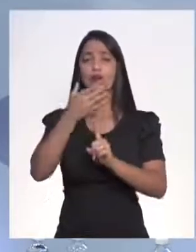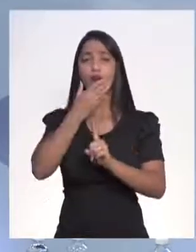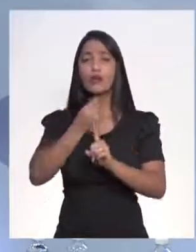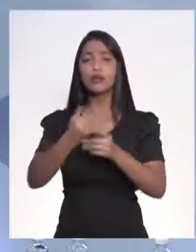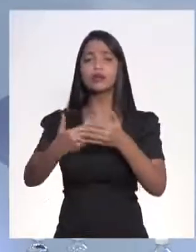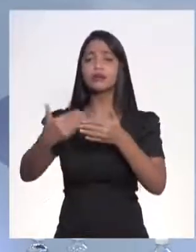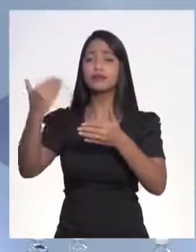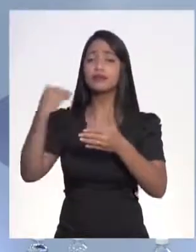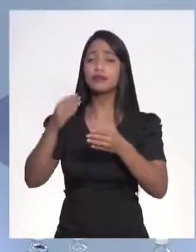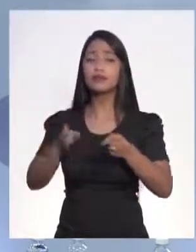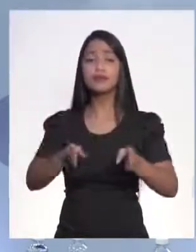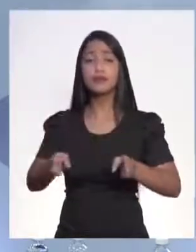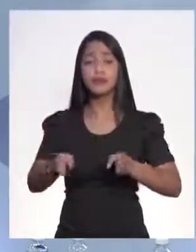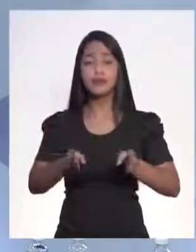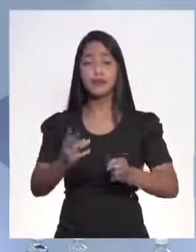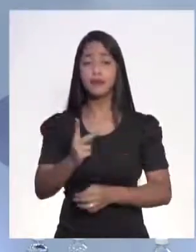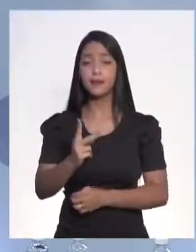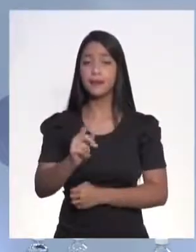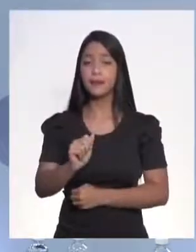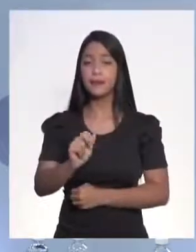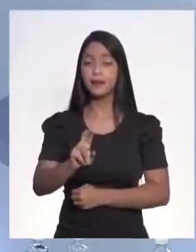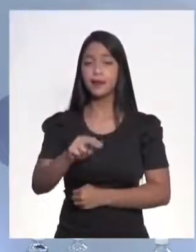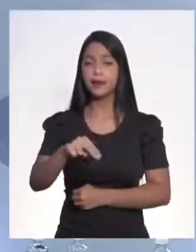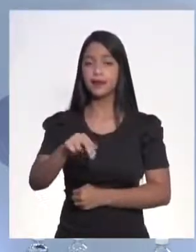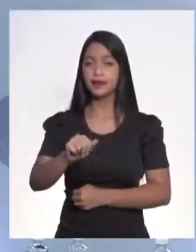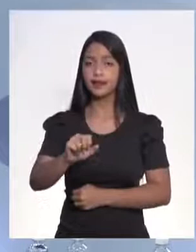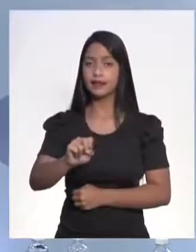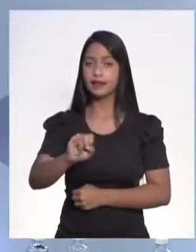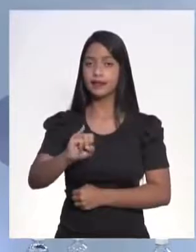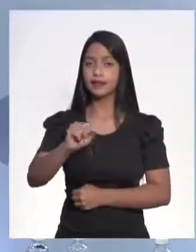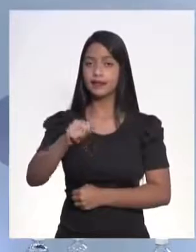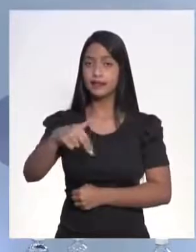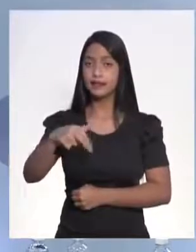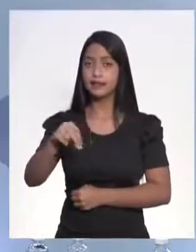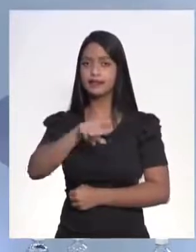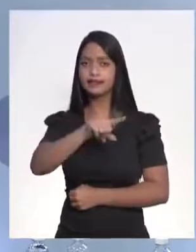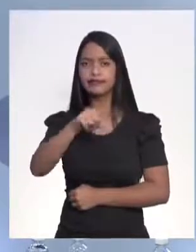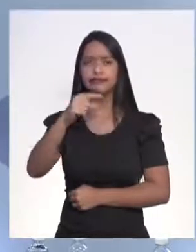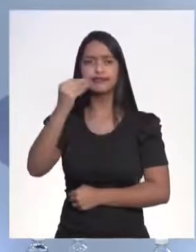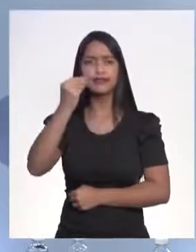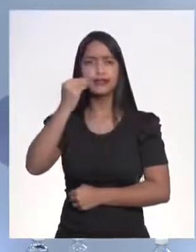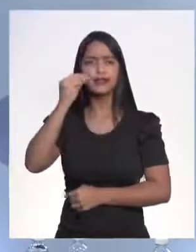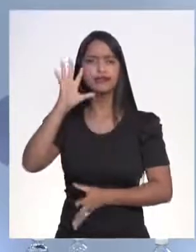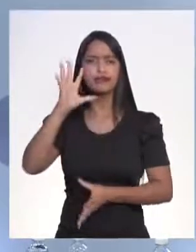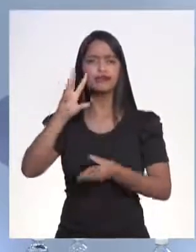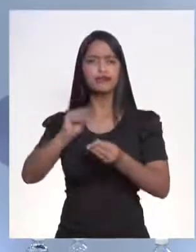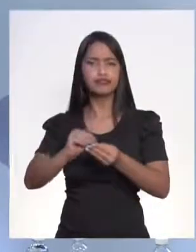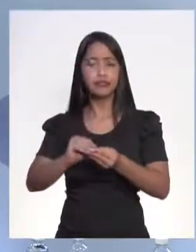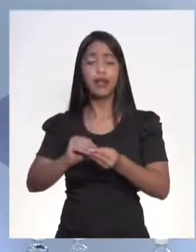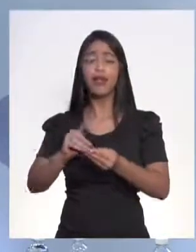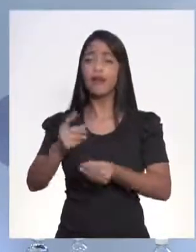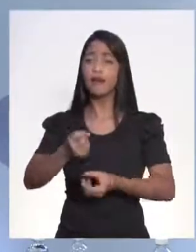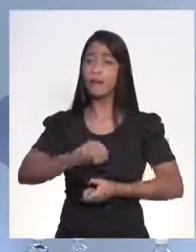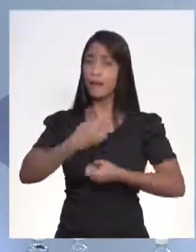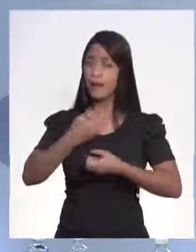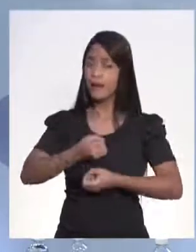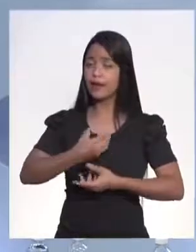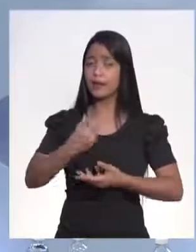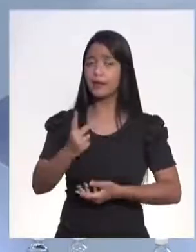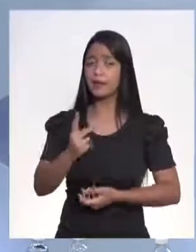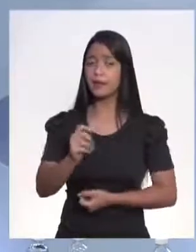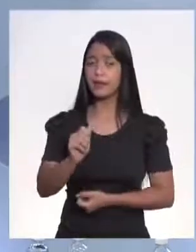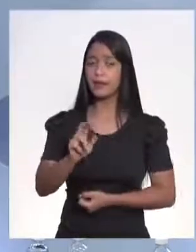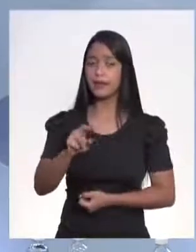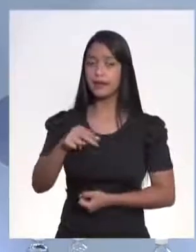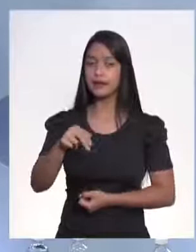lá no período parnasianos então professores que estão aí vão tentar fazer a relação a isso era um poeta parnasiano e só não é